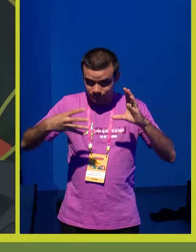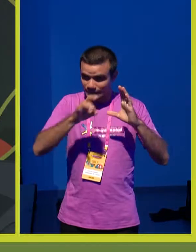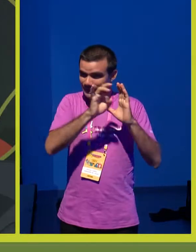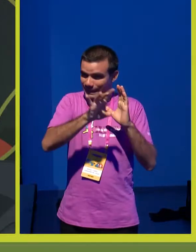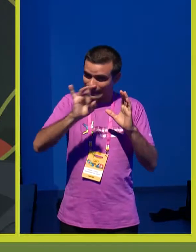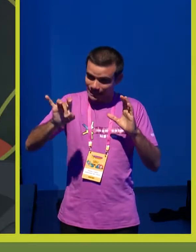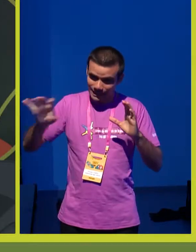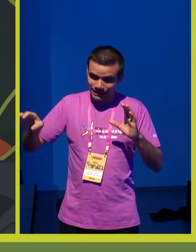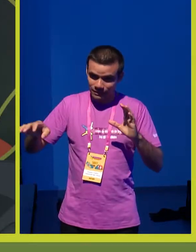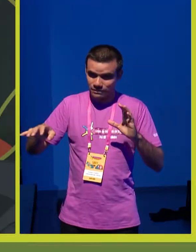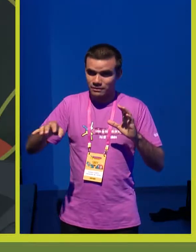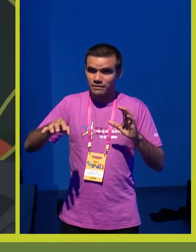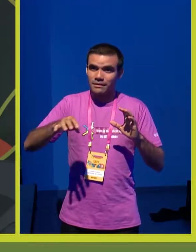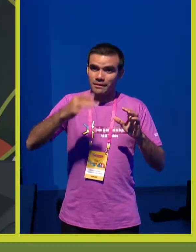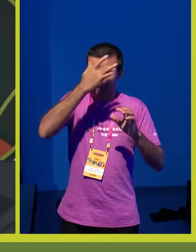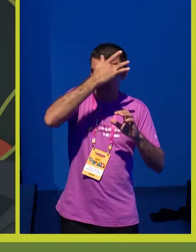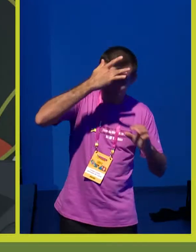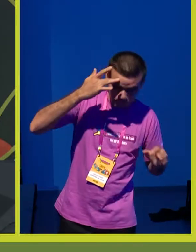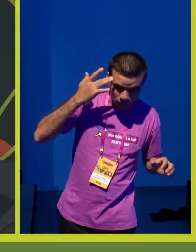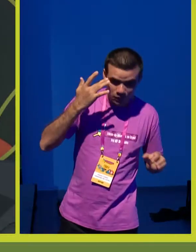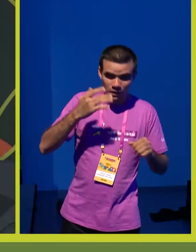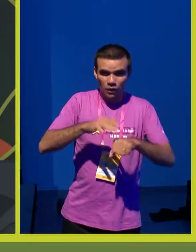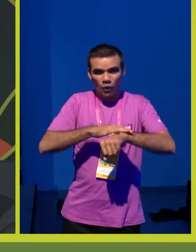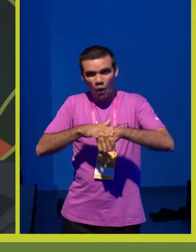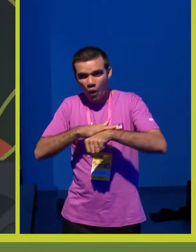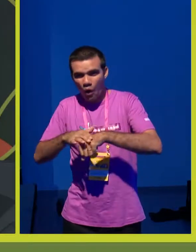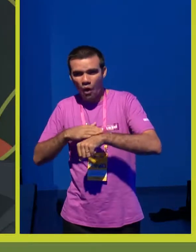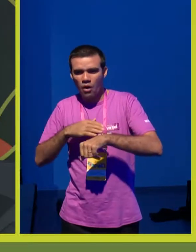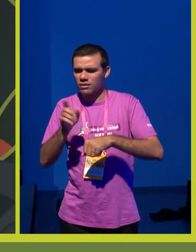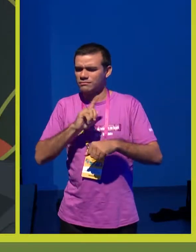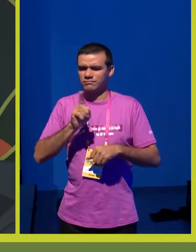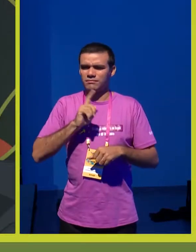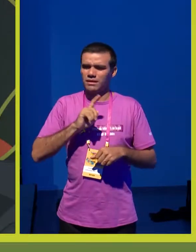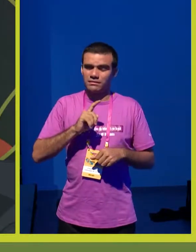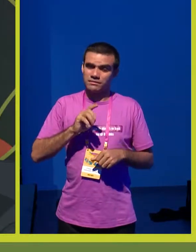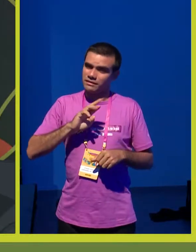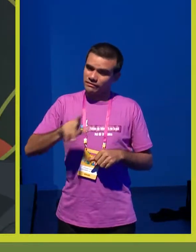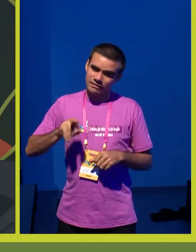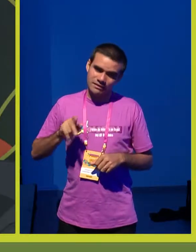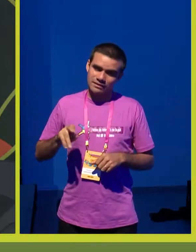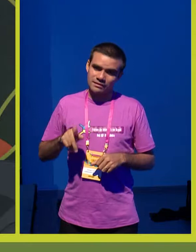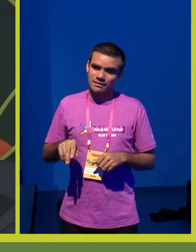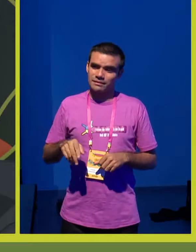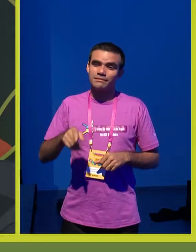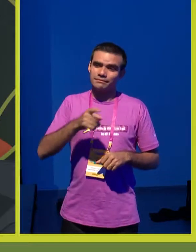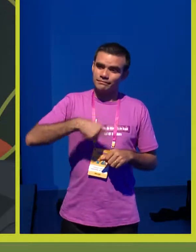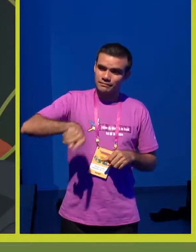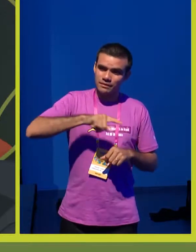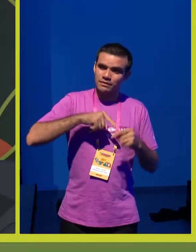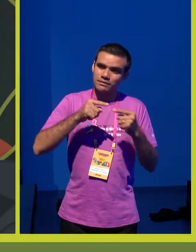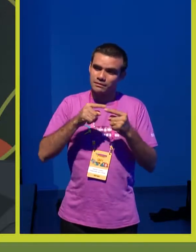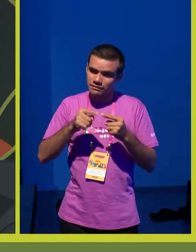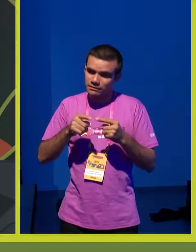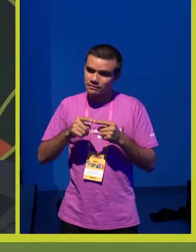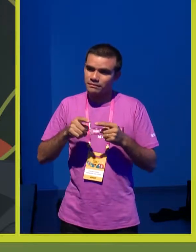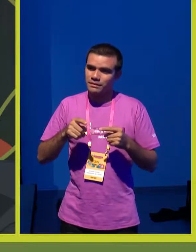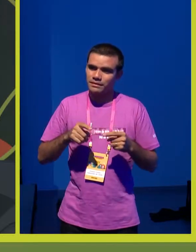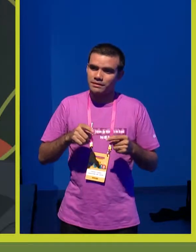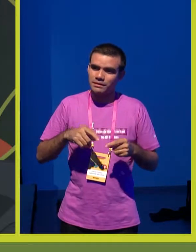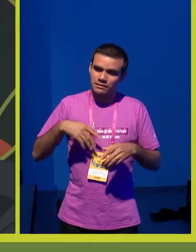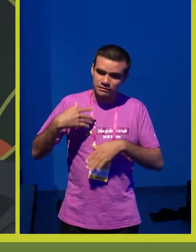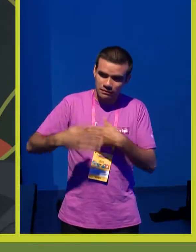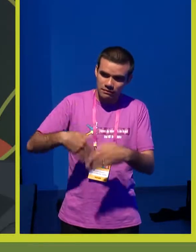características de nação raça ou etnia então essa é uma das coisas que a gente aplica também desde o começo do